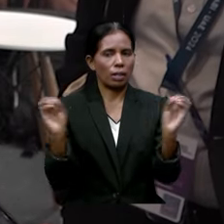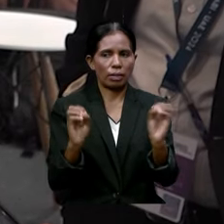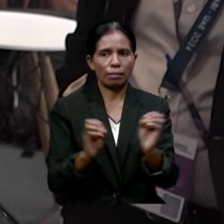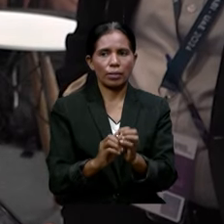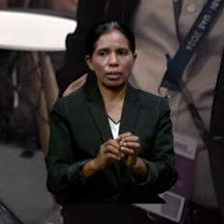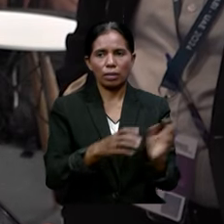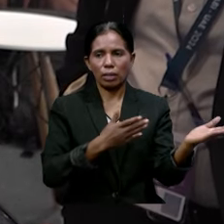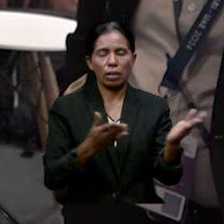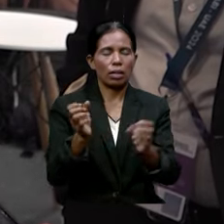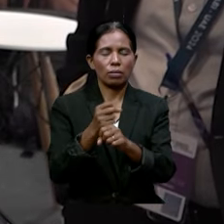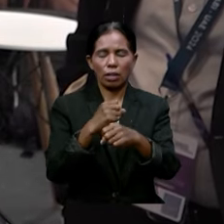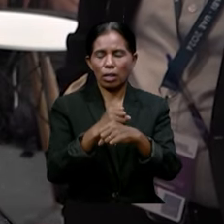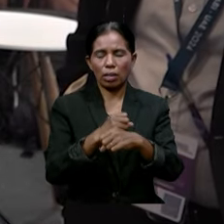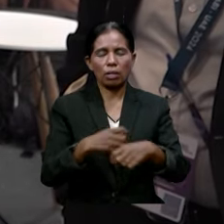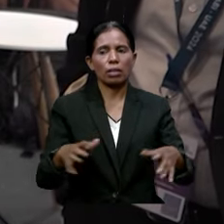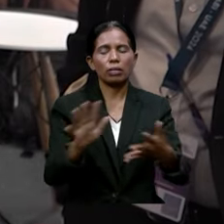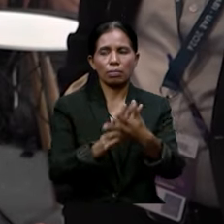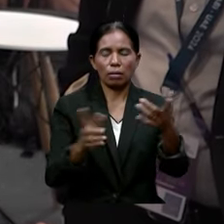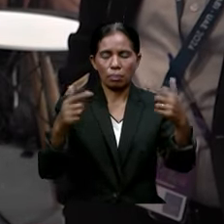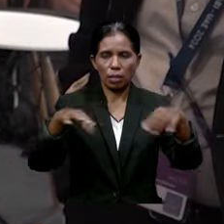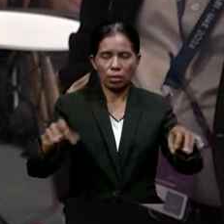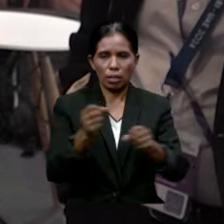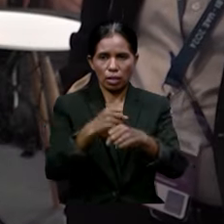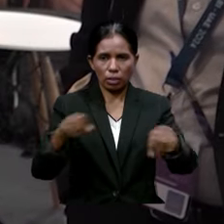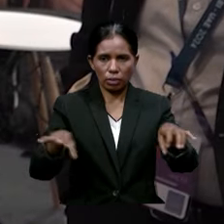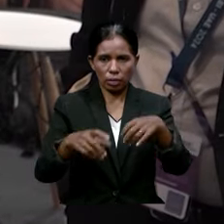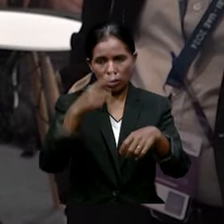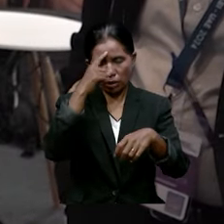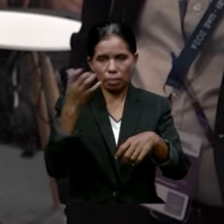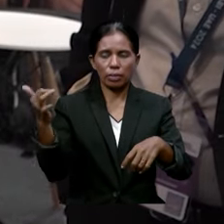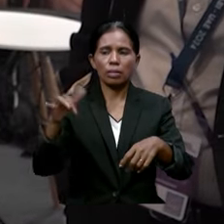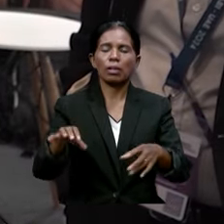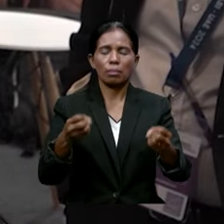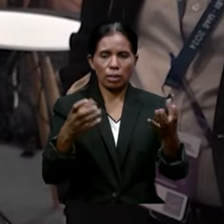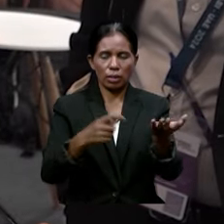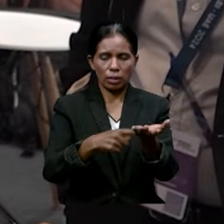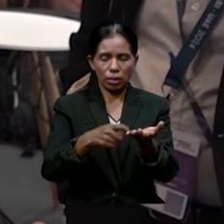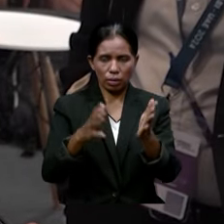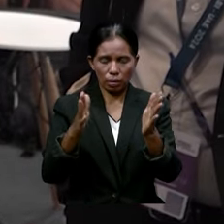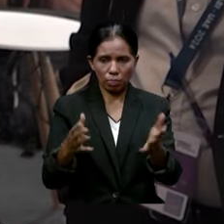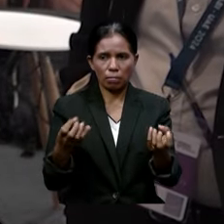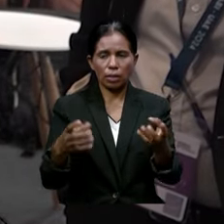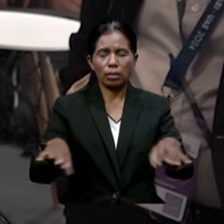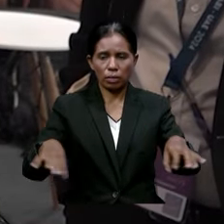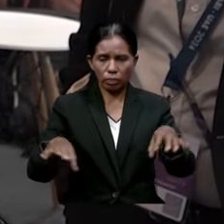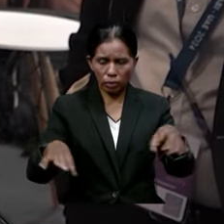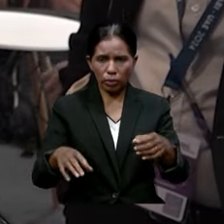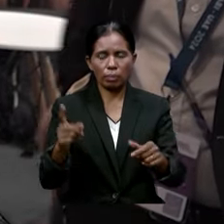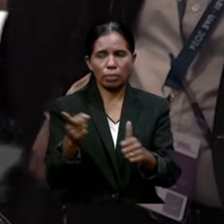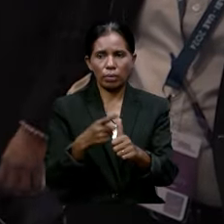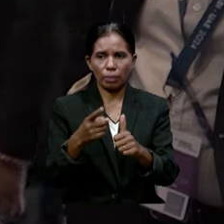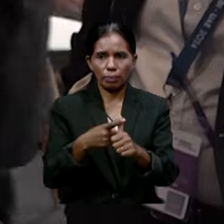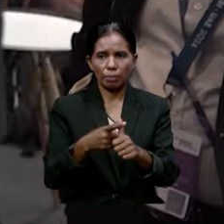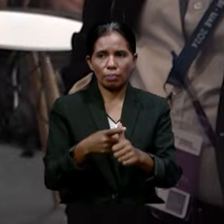hura hura hal festa lá. Maia halo serviço duni, tamba, sira bara, técnico bara, com a tem que serviço antes da